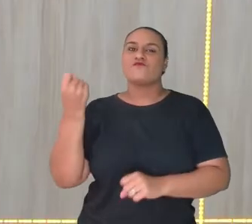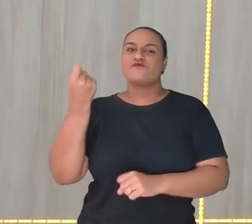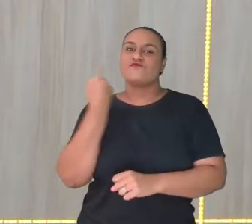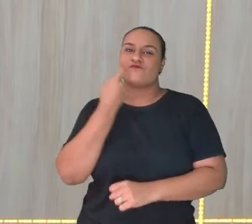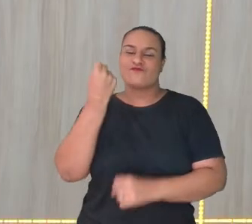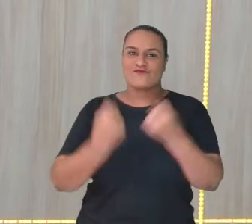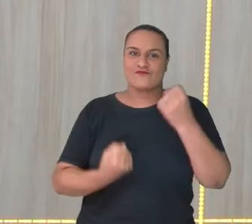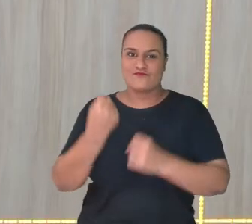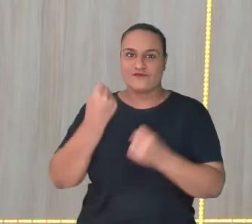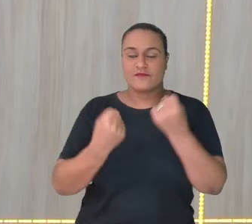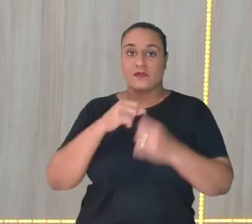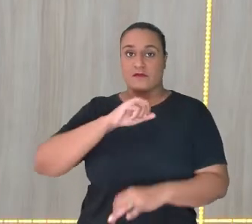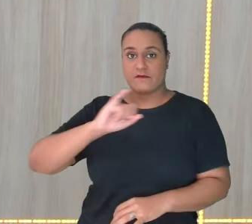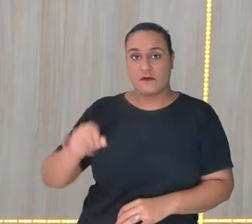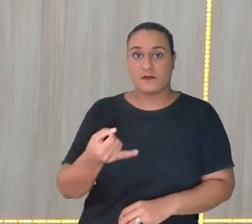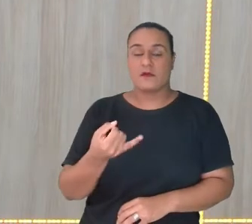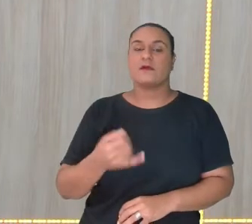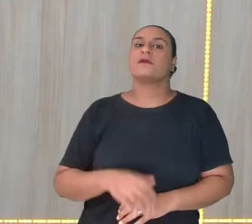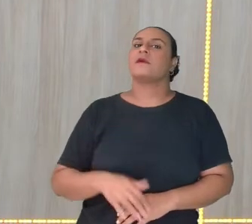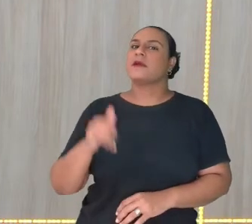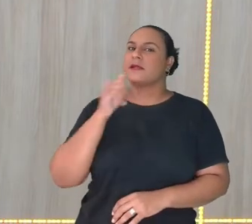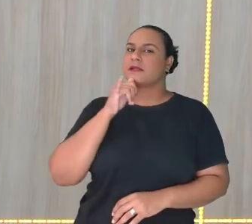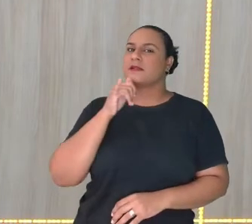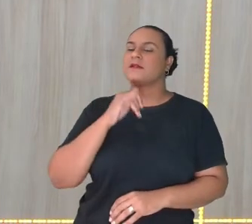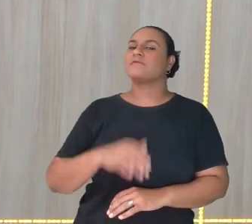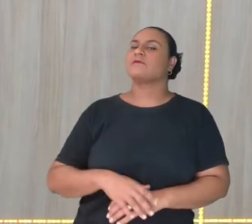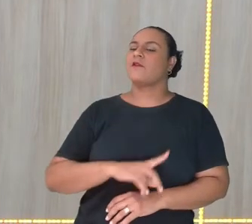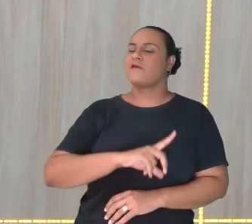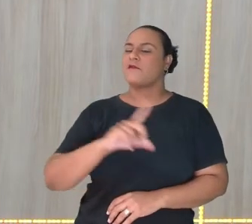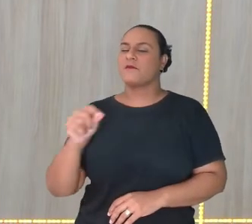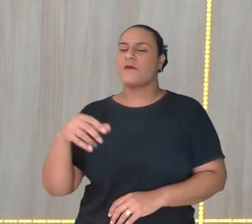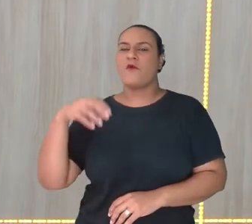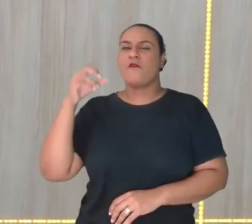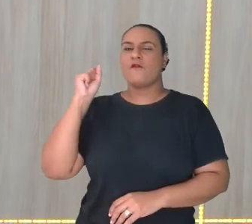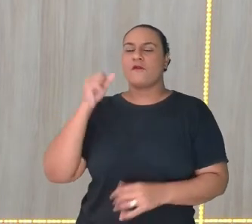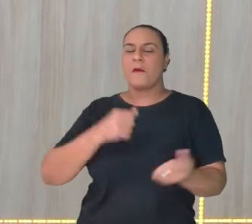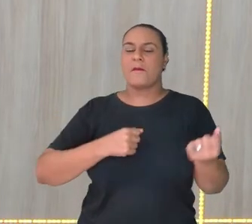Sextou e eu vou aproveitar o exemplo que eu dei aqui e vou embora escutar um